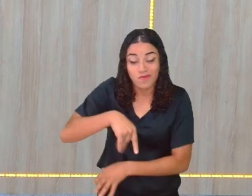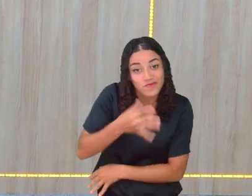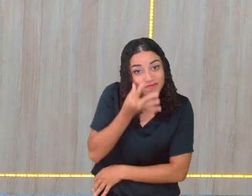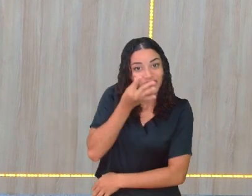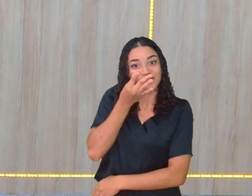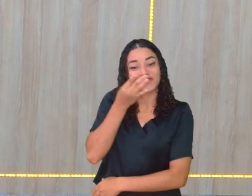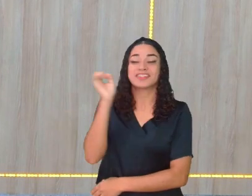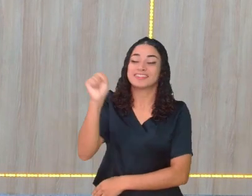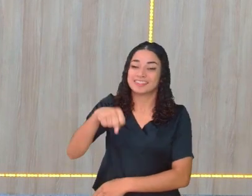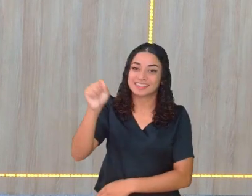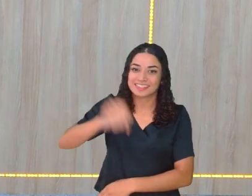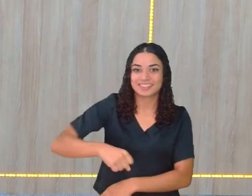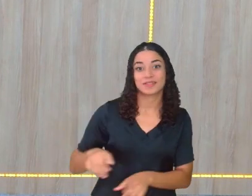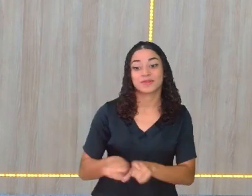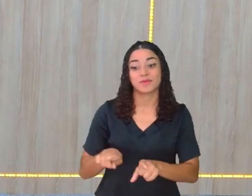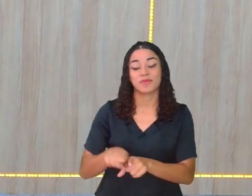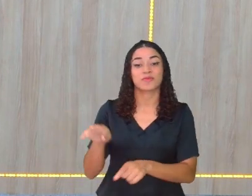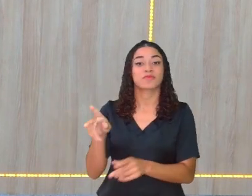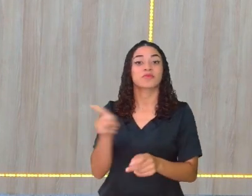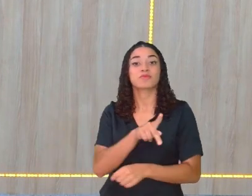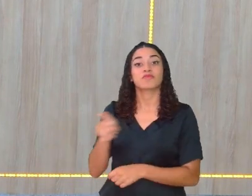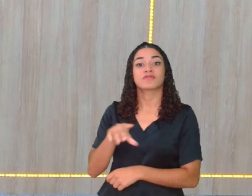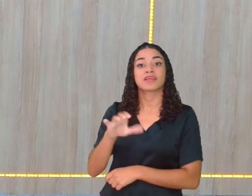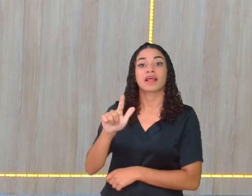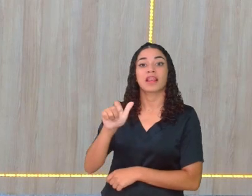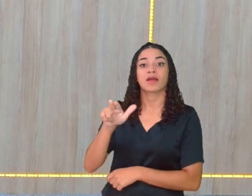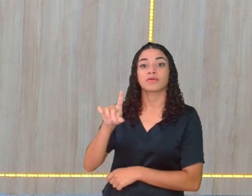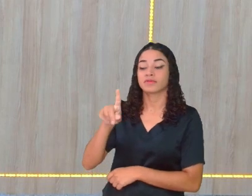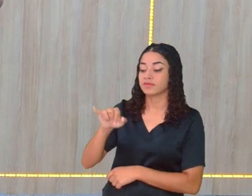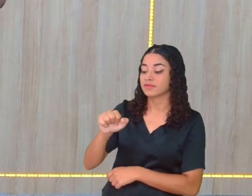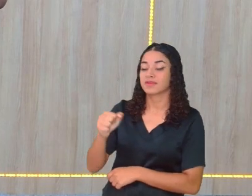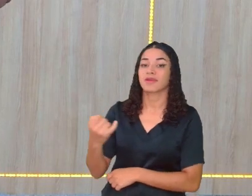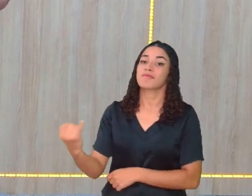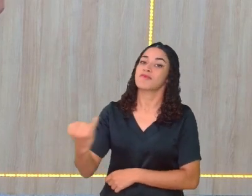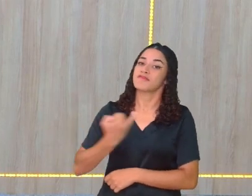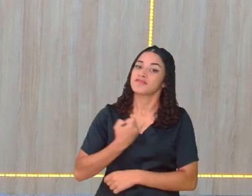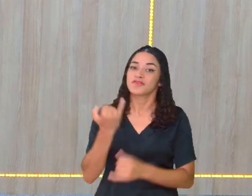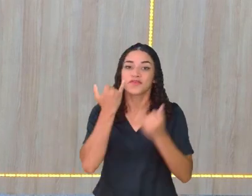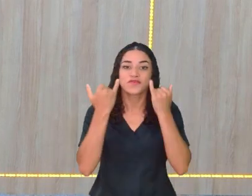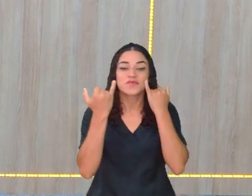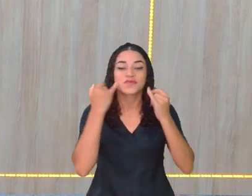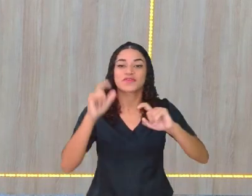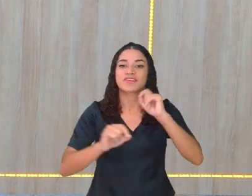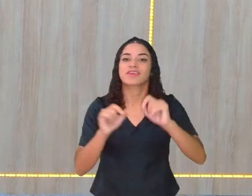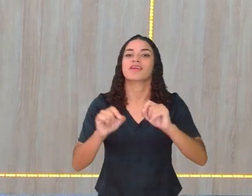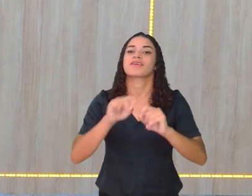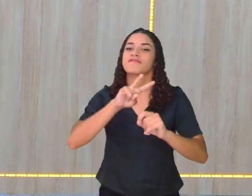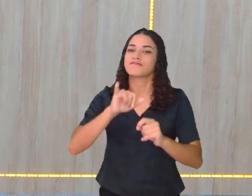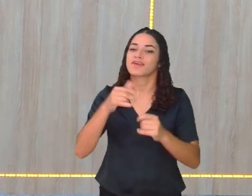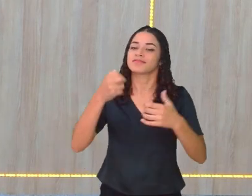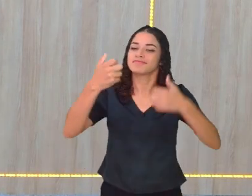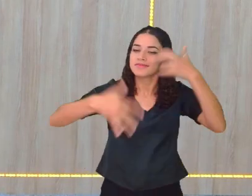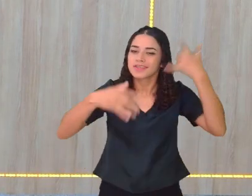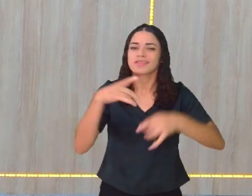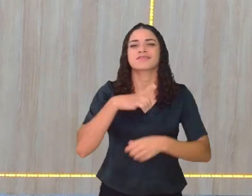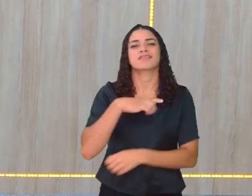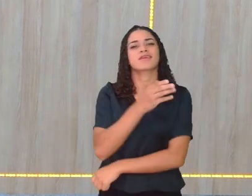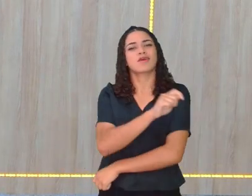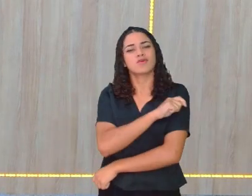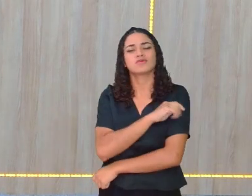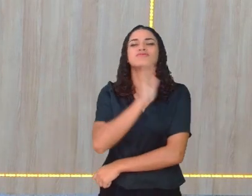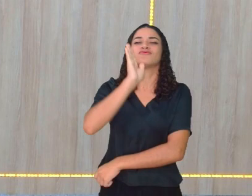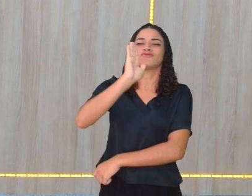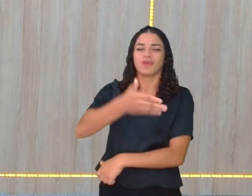vivo. E a professora Cláudia já está me dando aqui informações, né? Daqui a pouco ela vai falar que já tem alunos